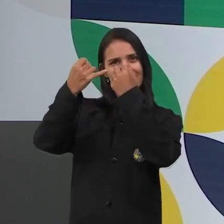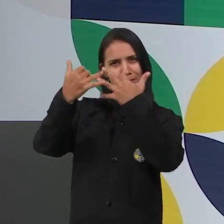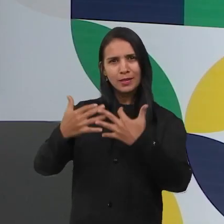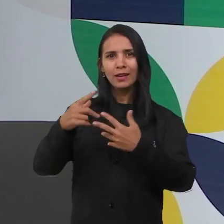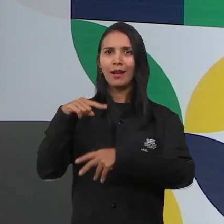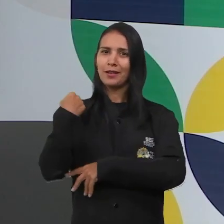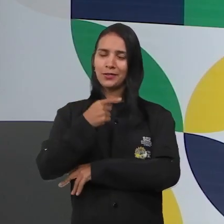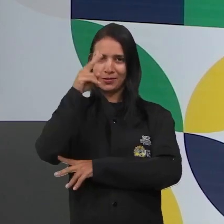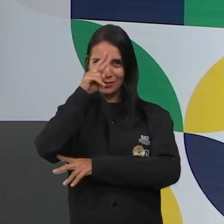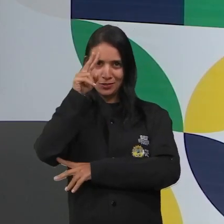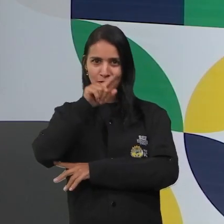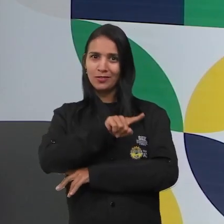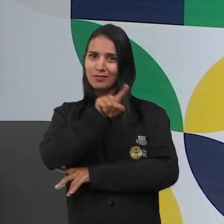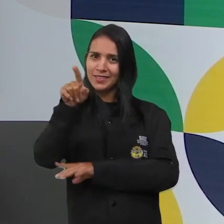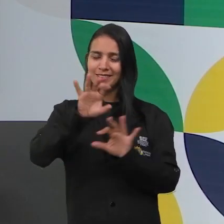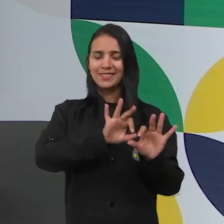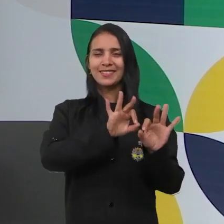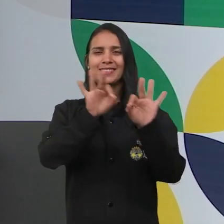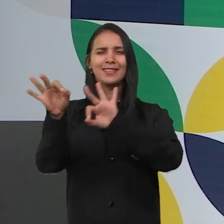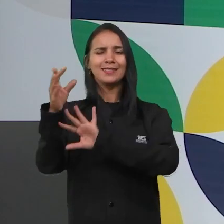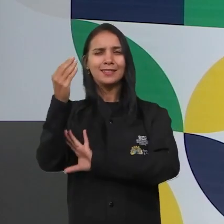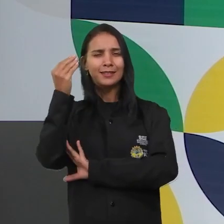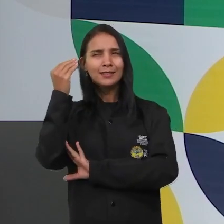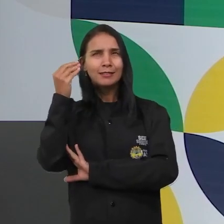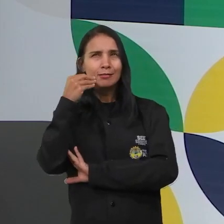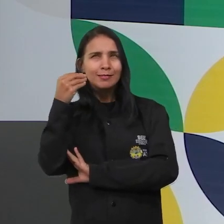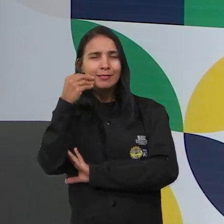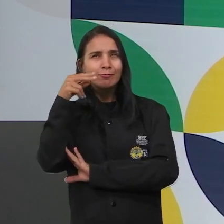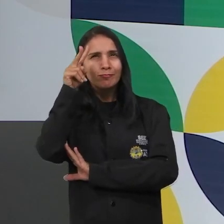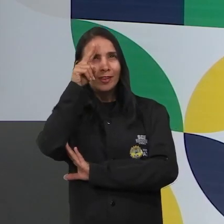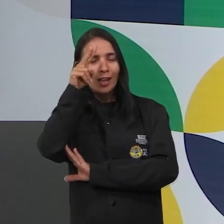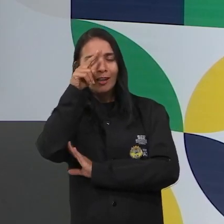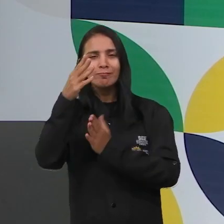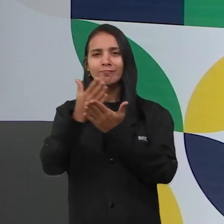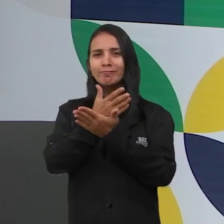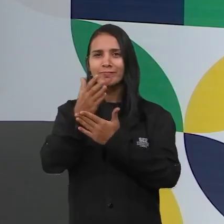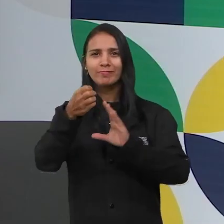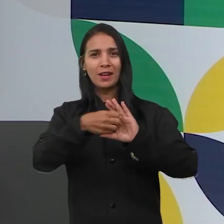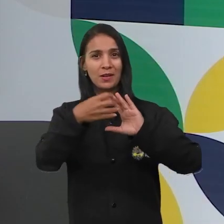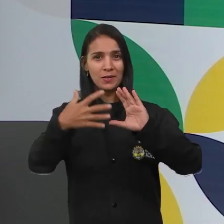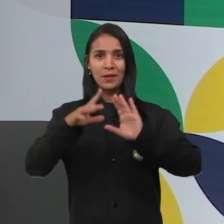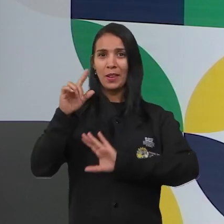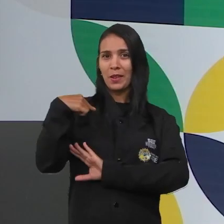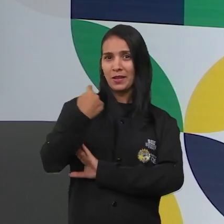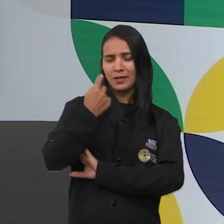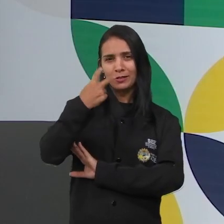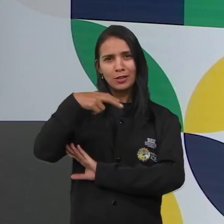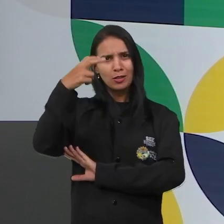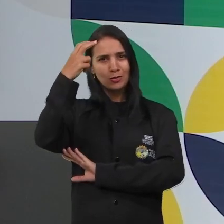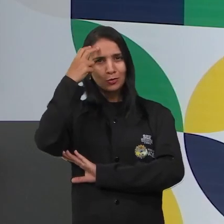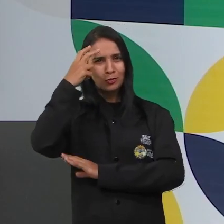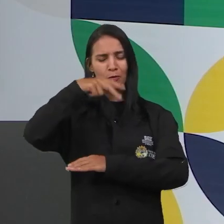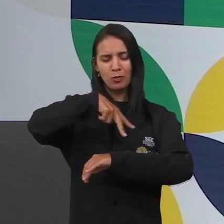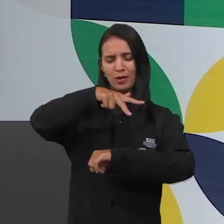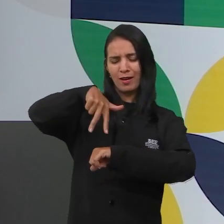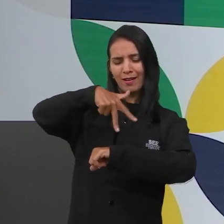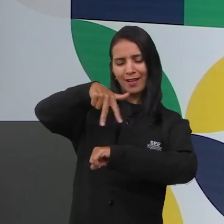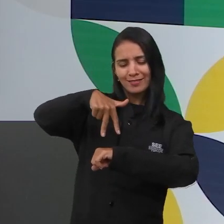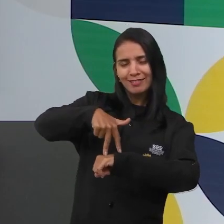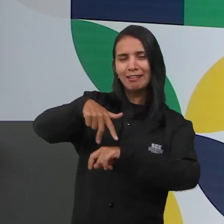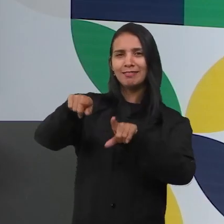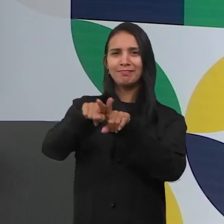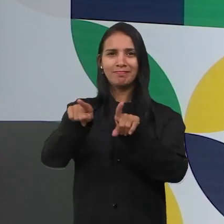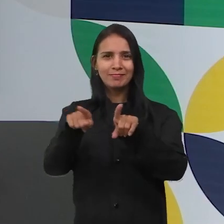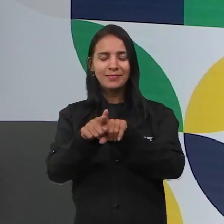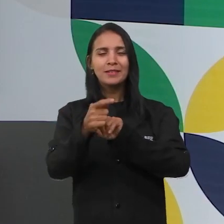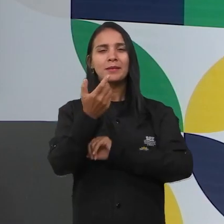aí assistindo, tenta lembrar aí algumas características da cultura, na dança, na